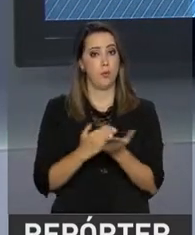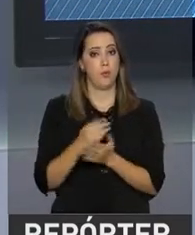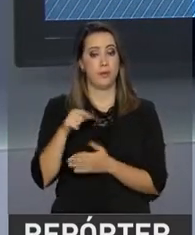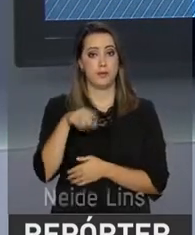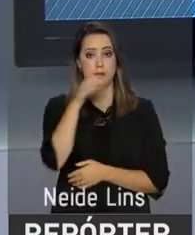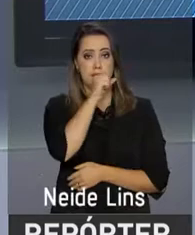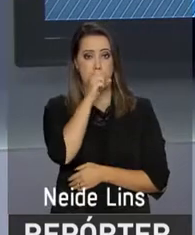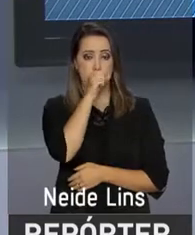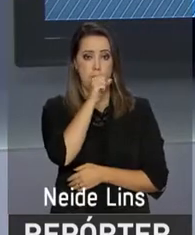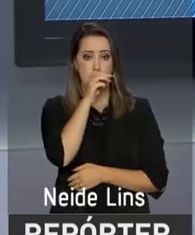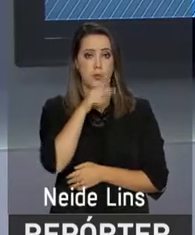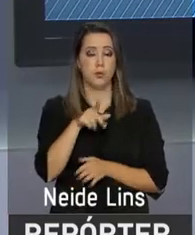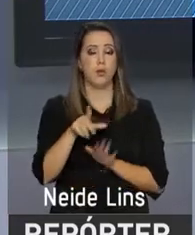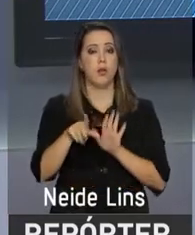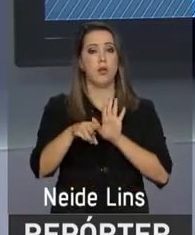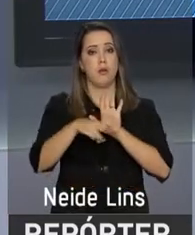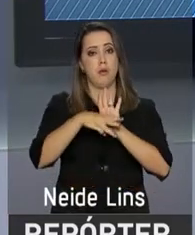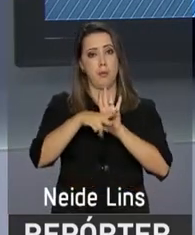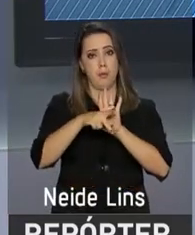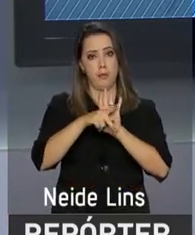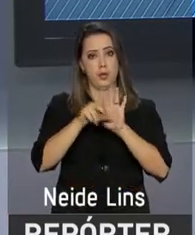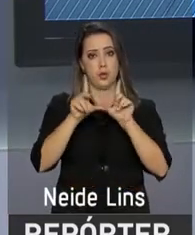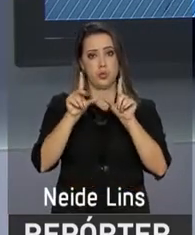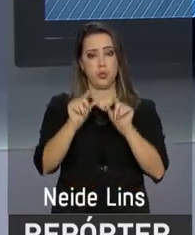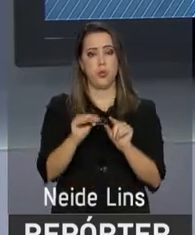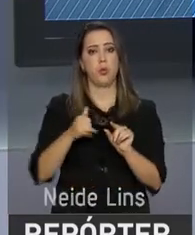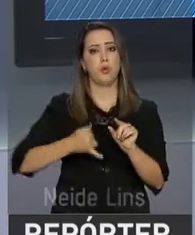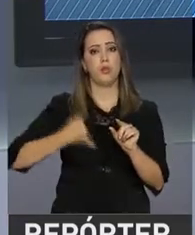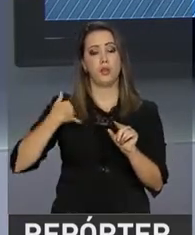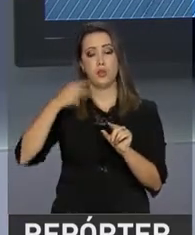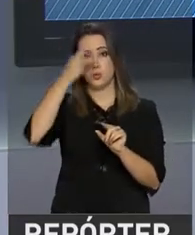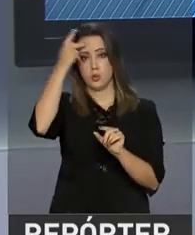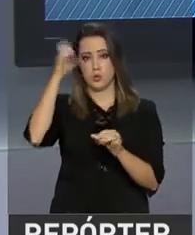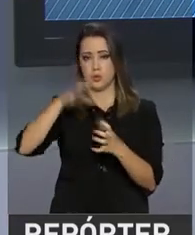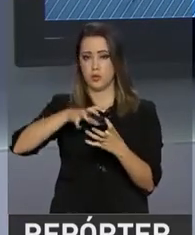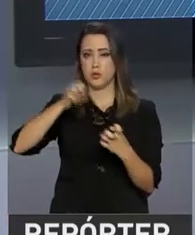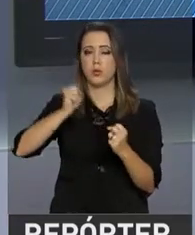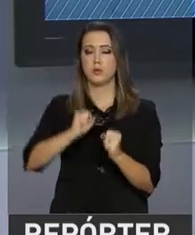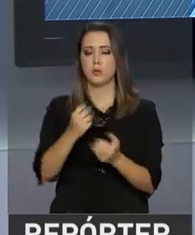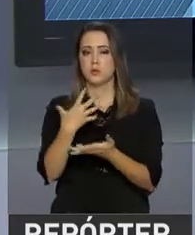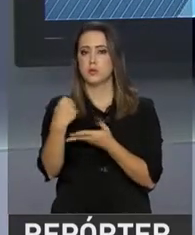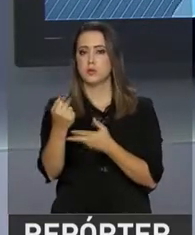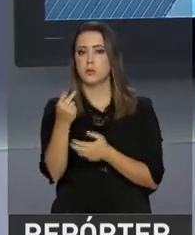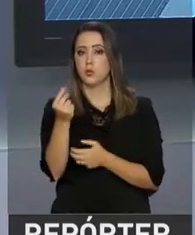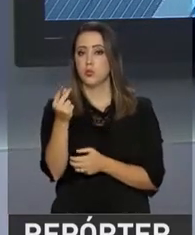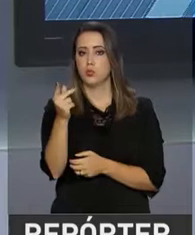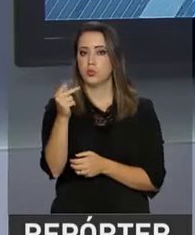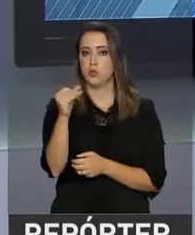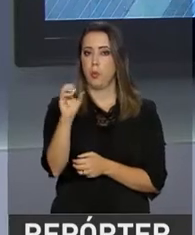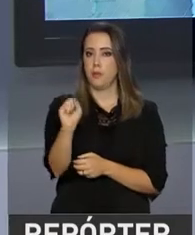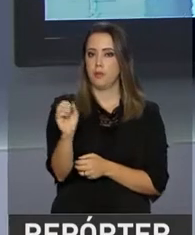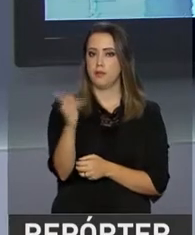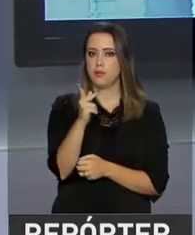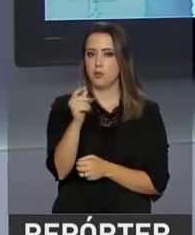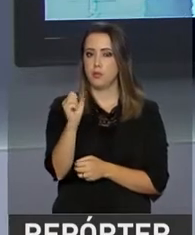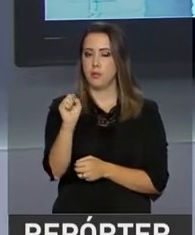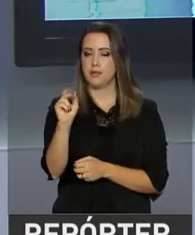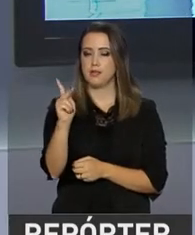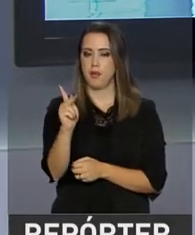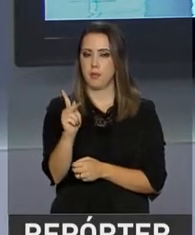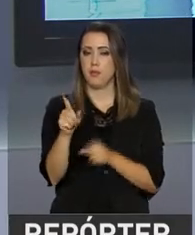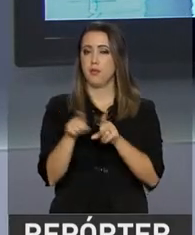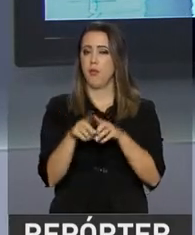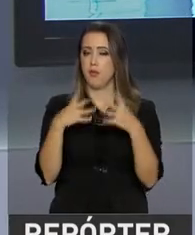sábado à medida provisória que diminui a idade para idosos possam sacar o pis pasep o repórter paulo onde tem os detalhes